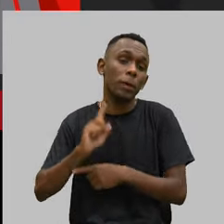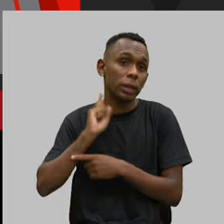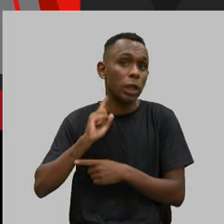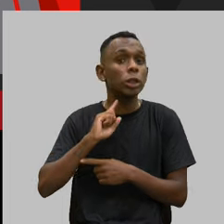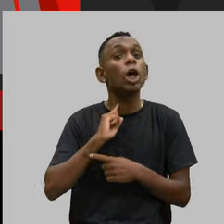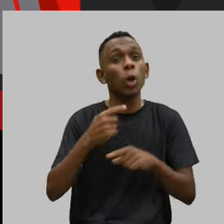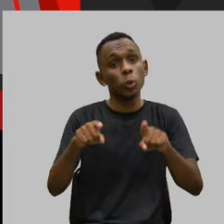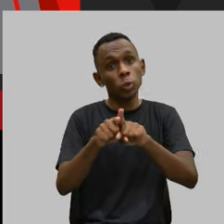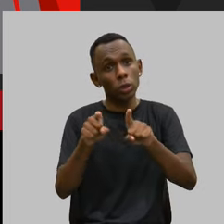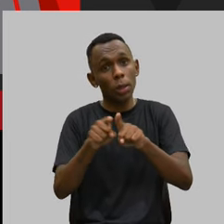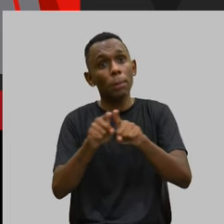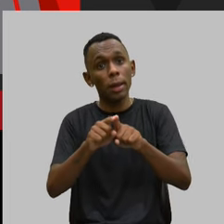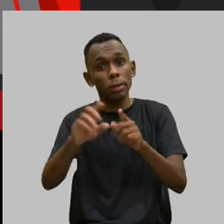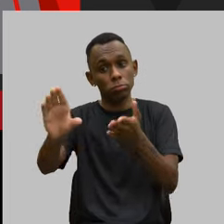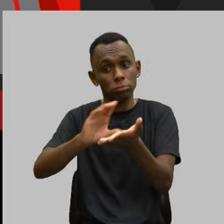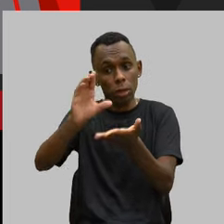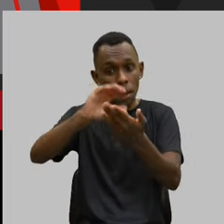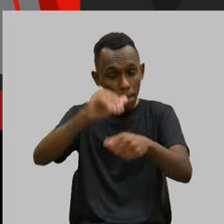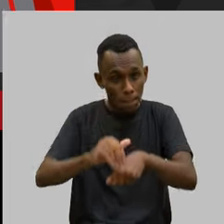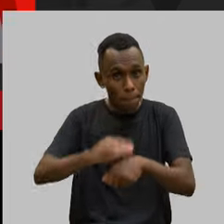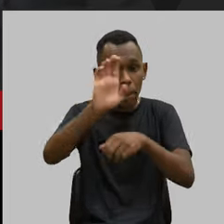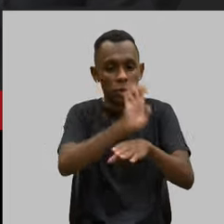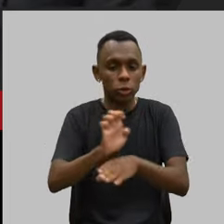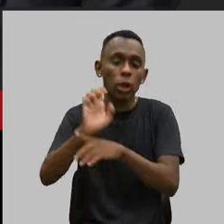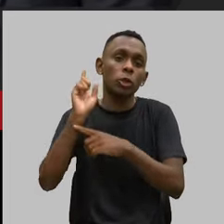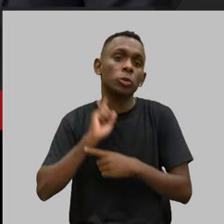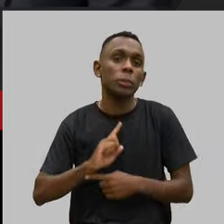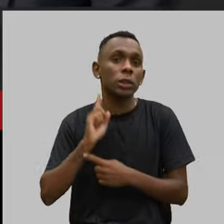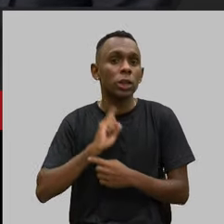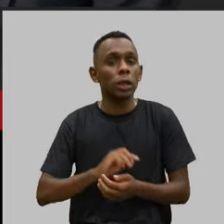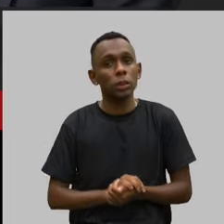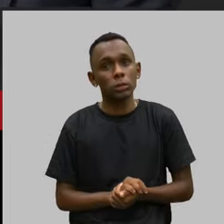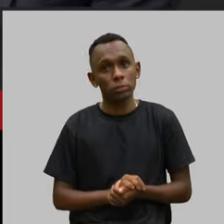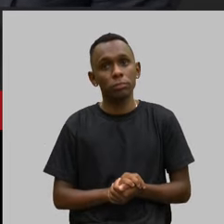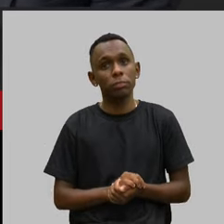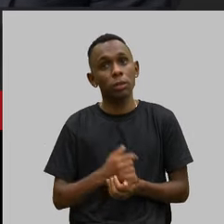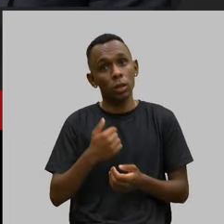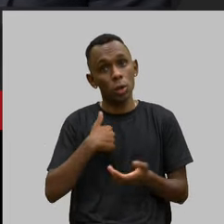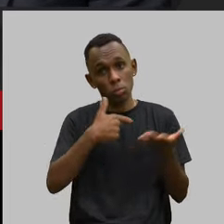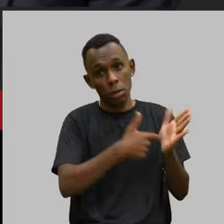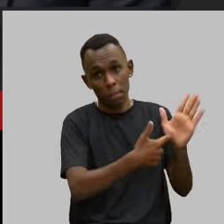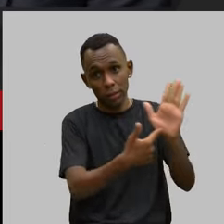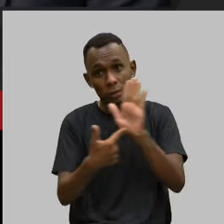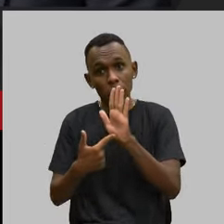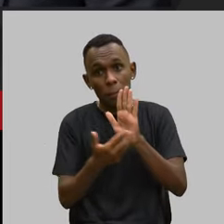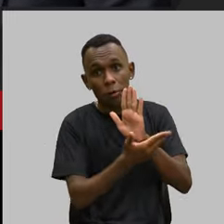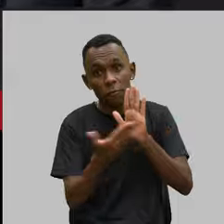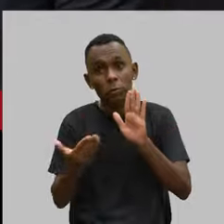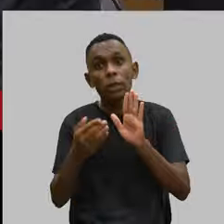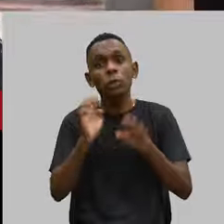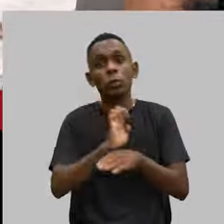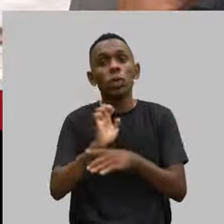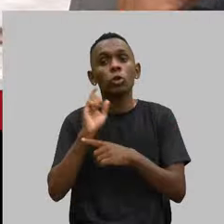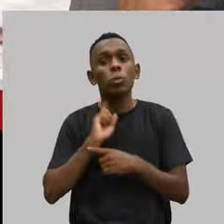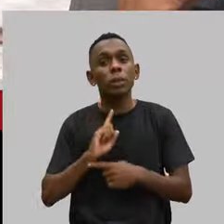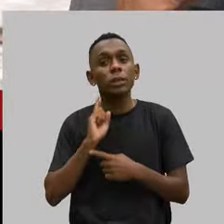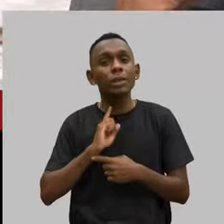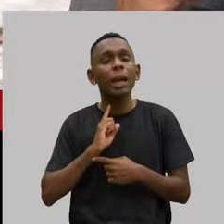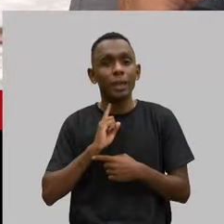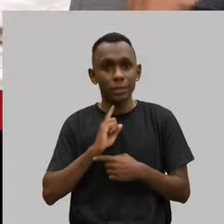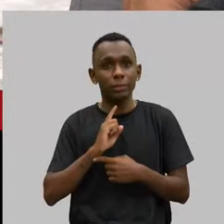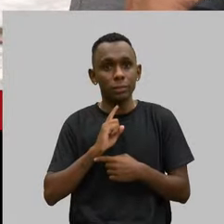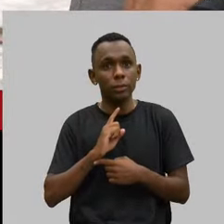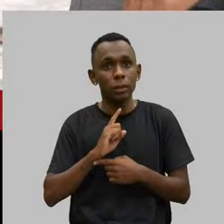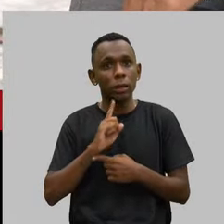trouxeram novos investimentos para o Estado o que eu posso trazer paraos senhores é que Minas Gerais possui uma